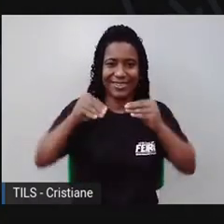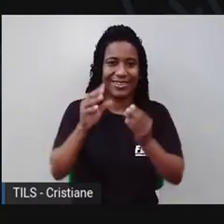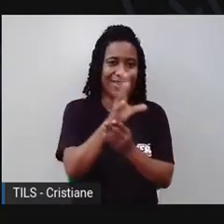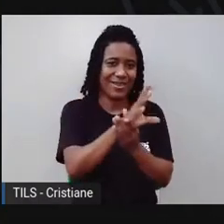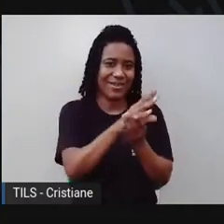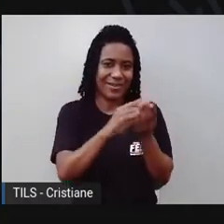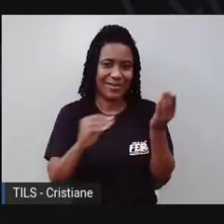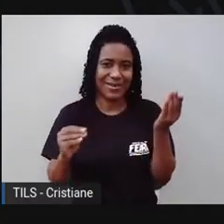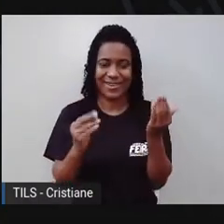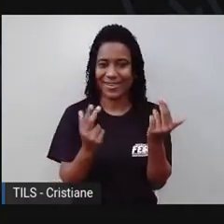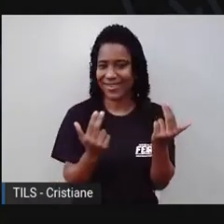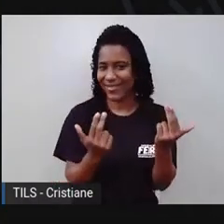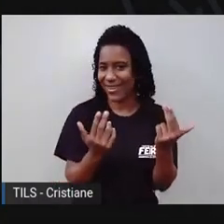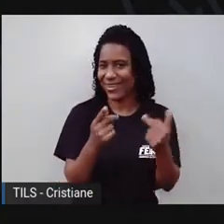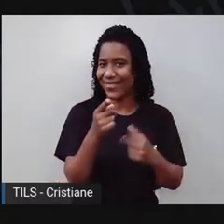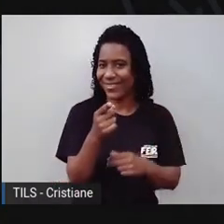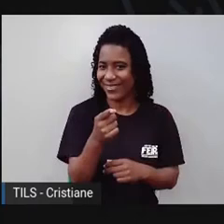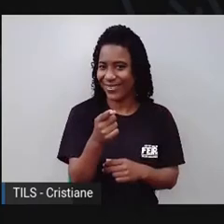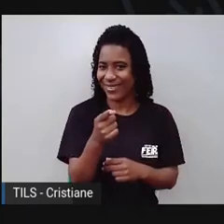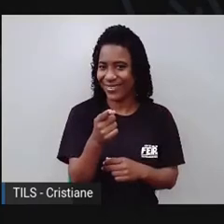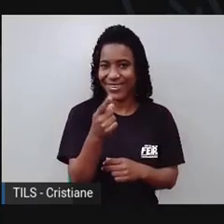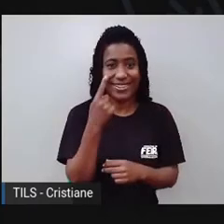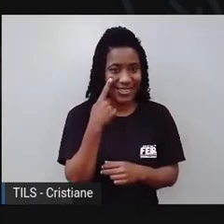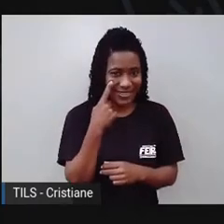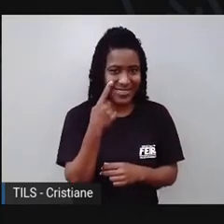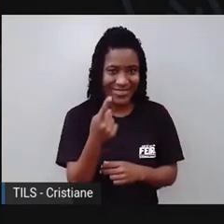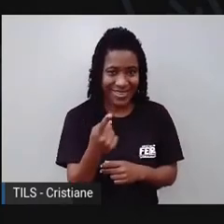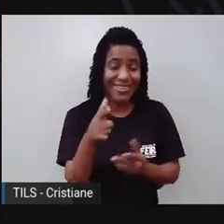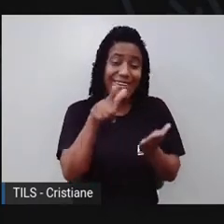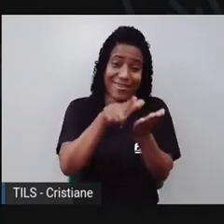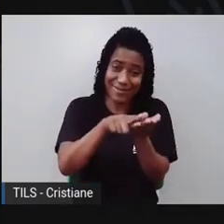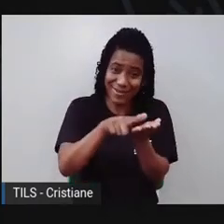A Pró fez desse jeito, tá vendo aqui, ó, o meu de papel machê?